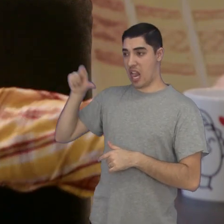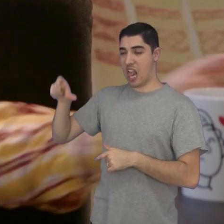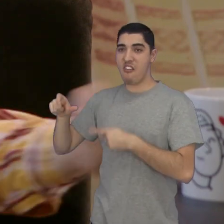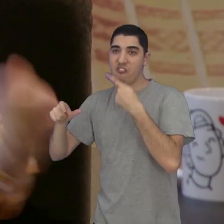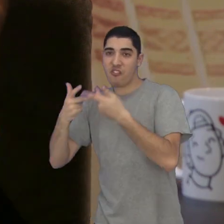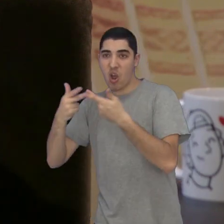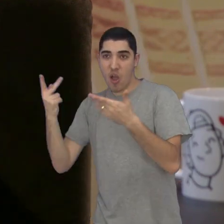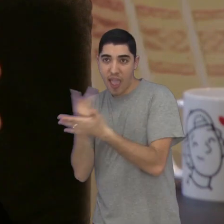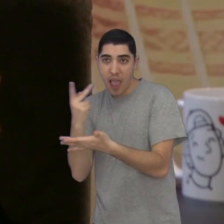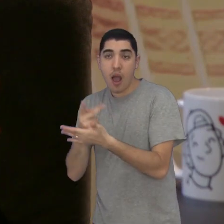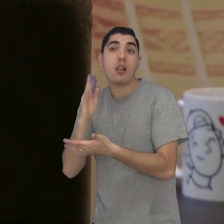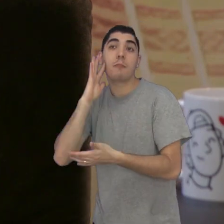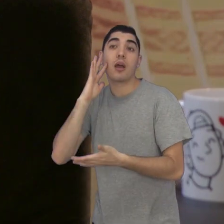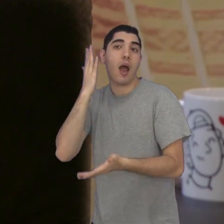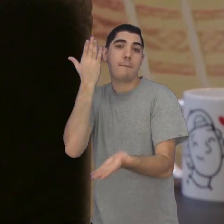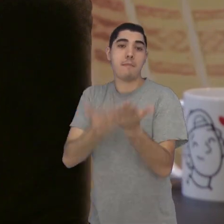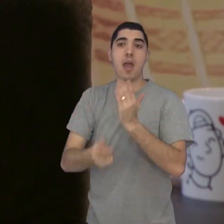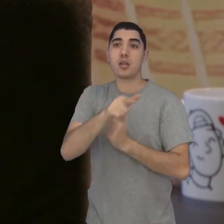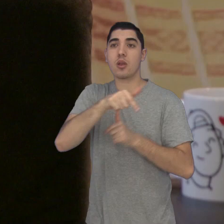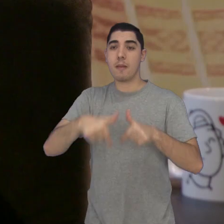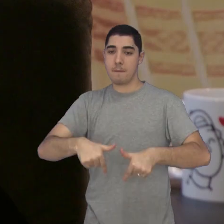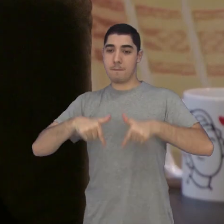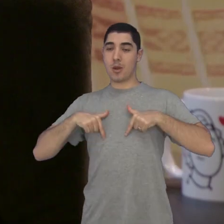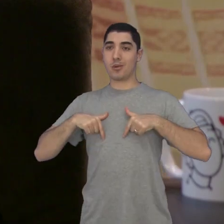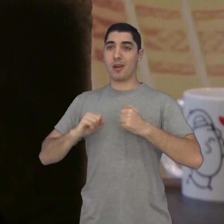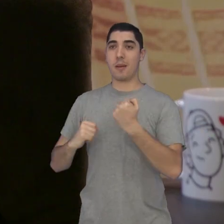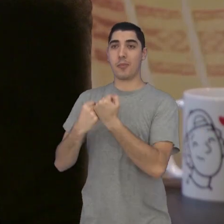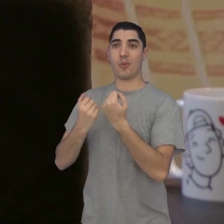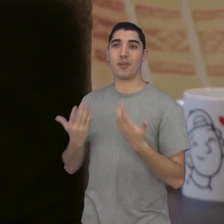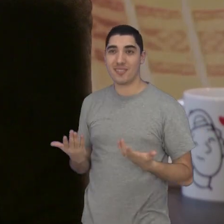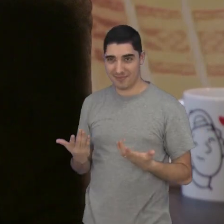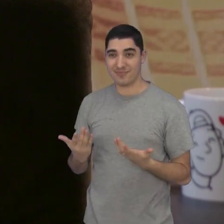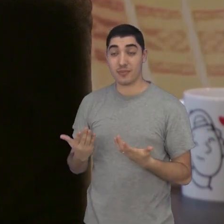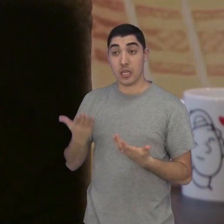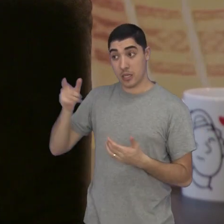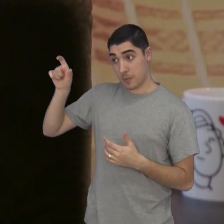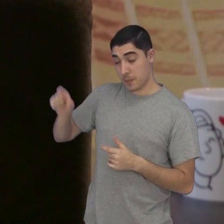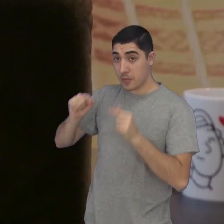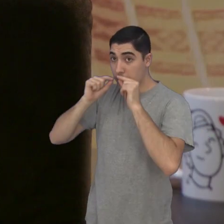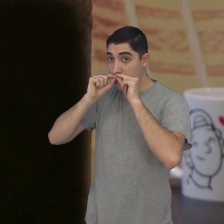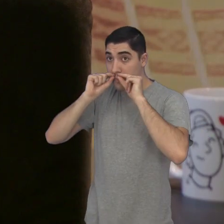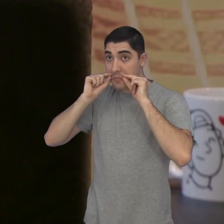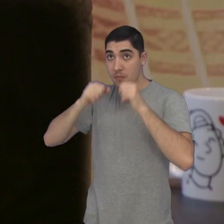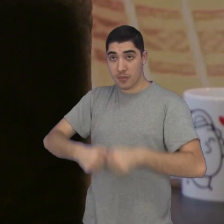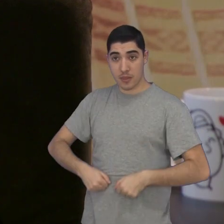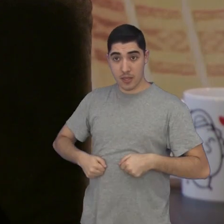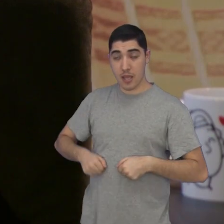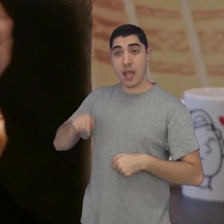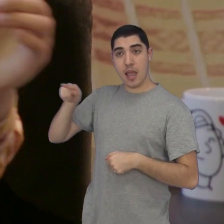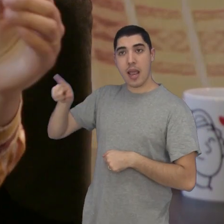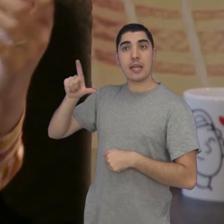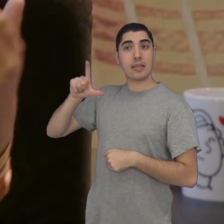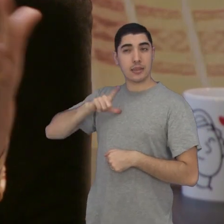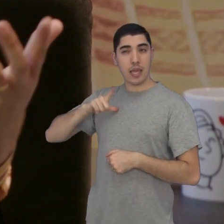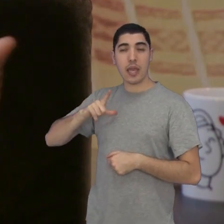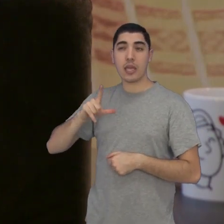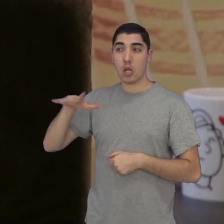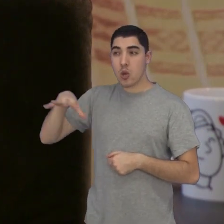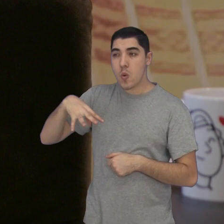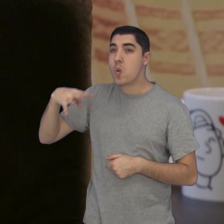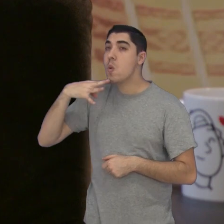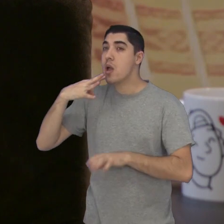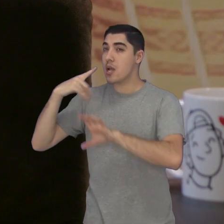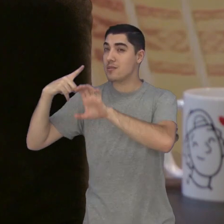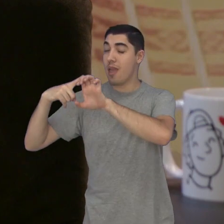o patrocinador, você grava. Então, tá mais tranquilo. E o Mazza, que eu falei, ele tinha um lado empresarial